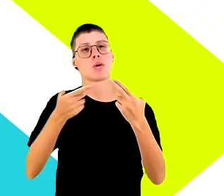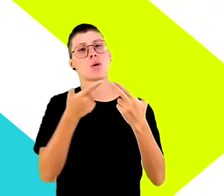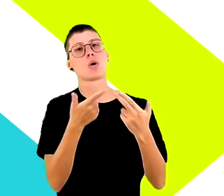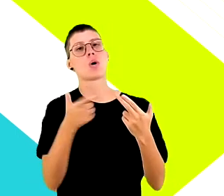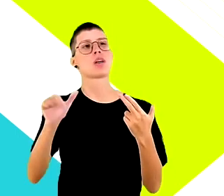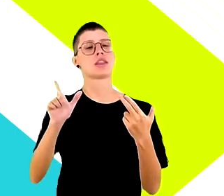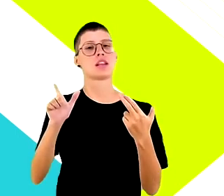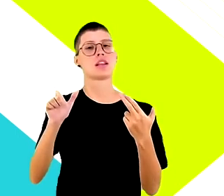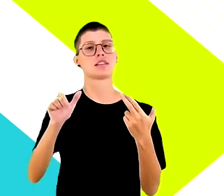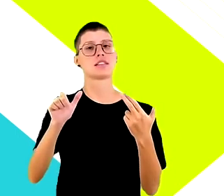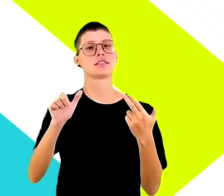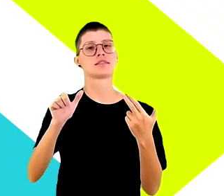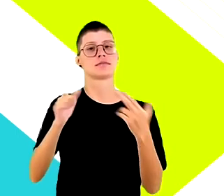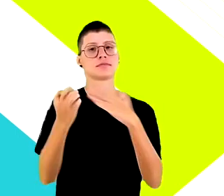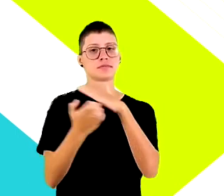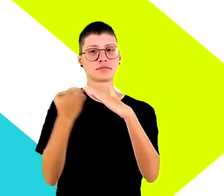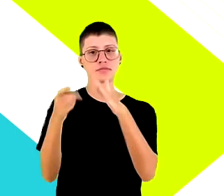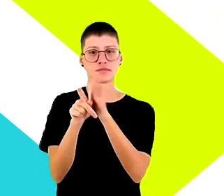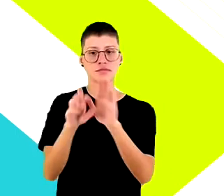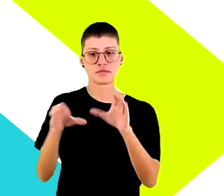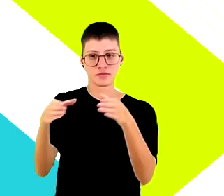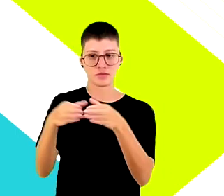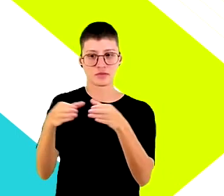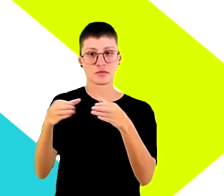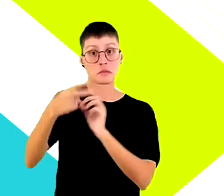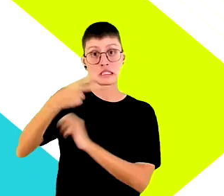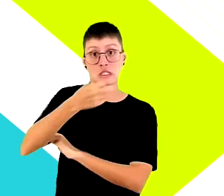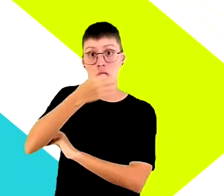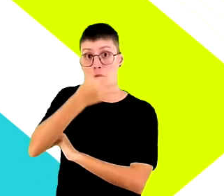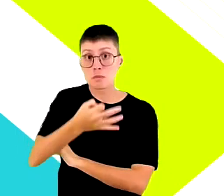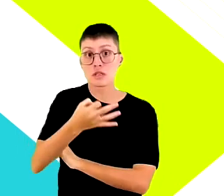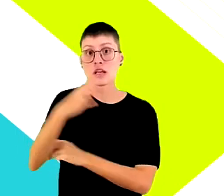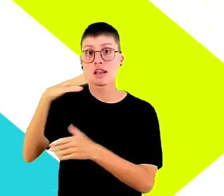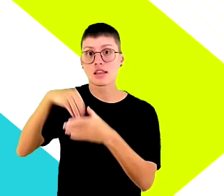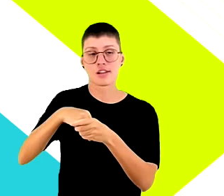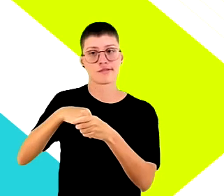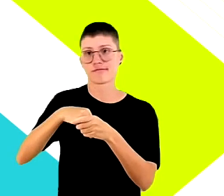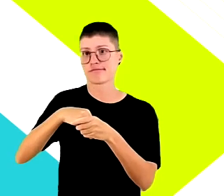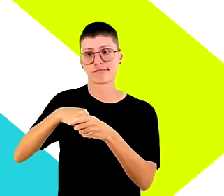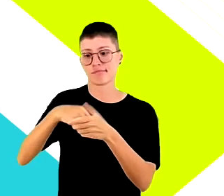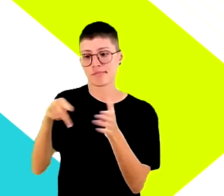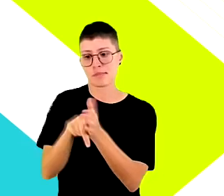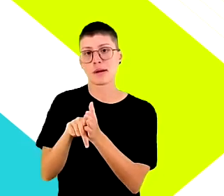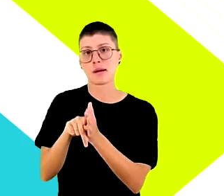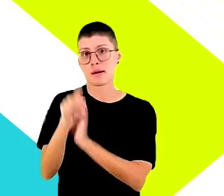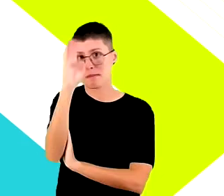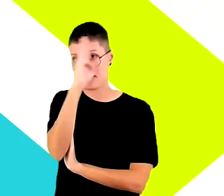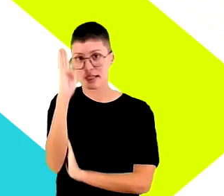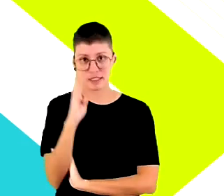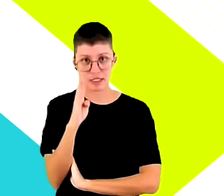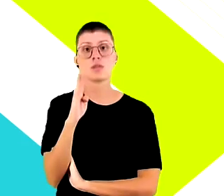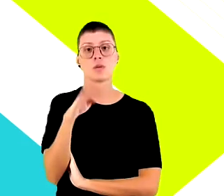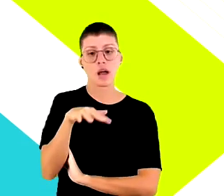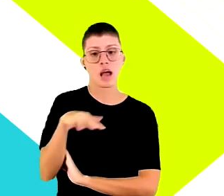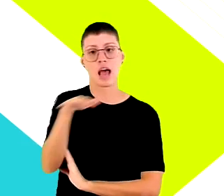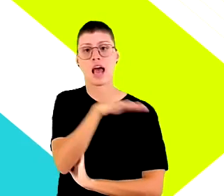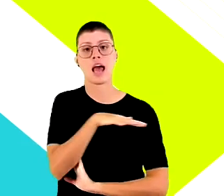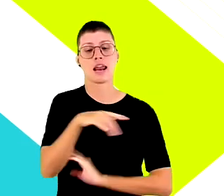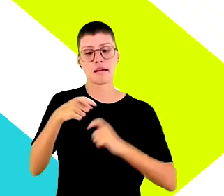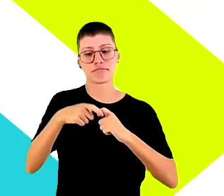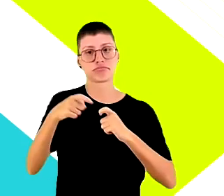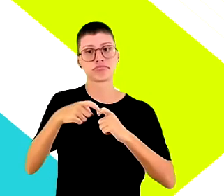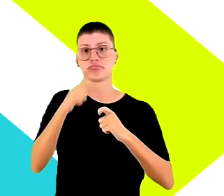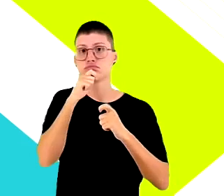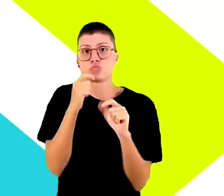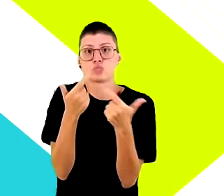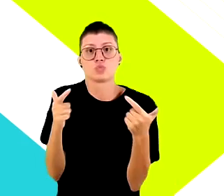para uma outra empresa do grupo, por exemplo, uma segunda opinião, bem no interior do Brasil, de uma neurocirurgia pediátrica, que não existia